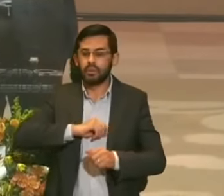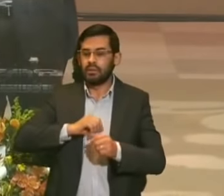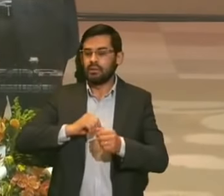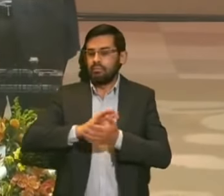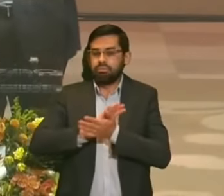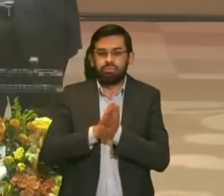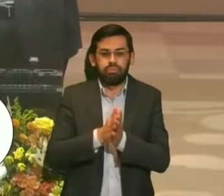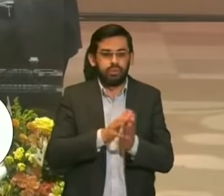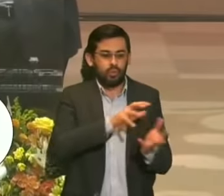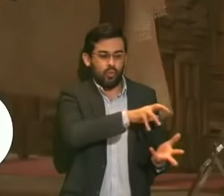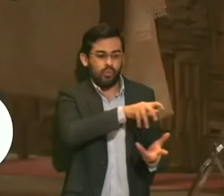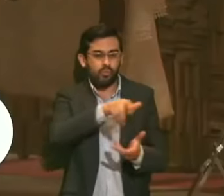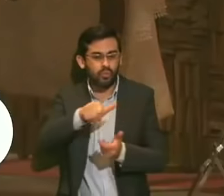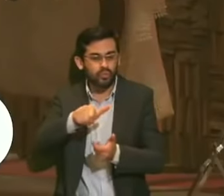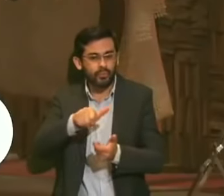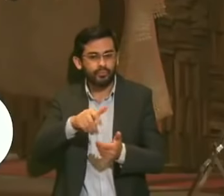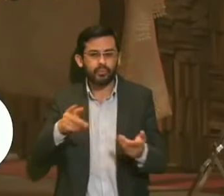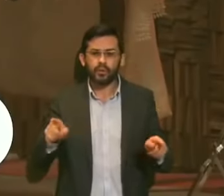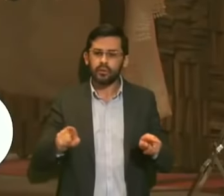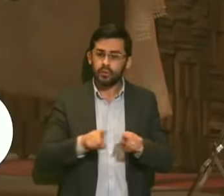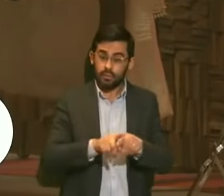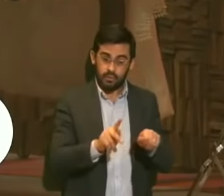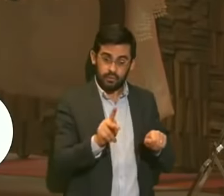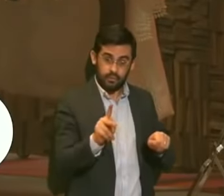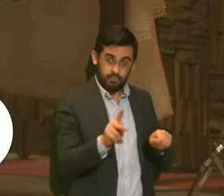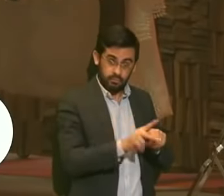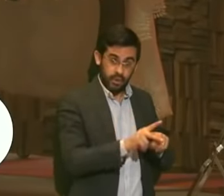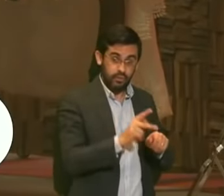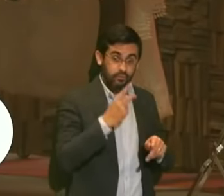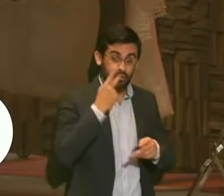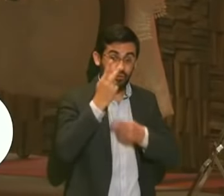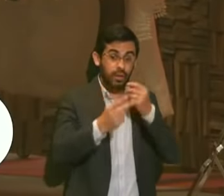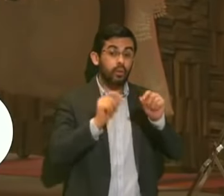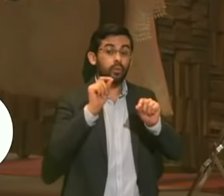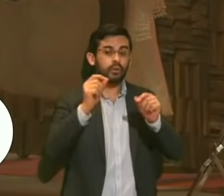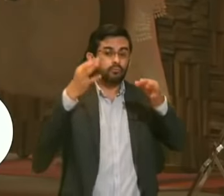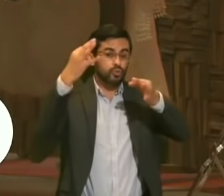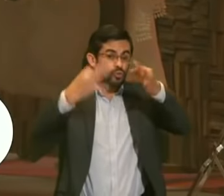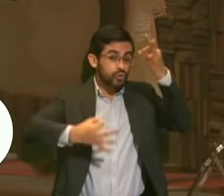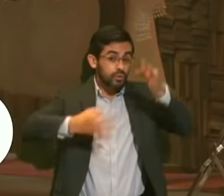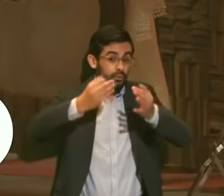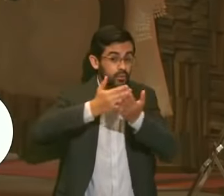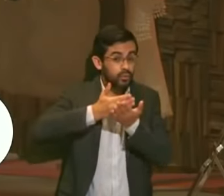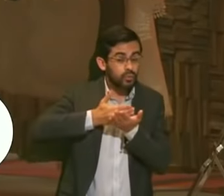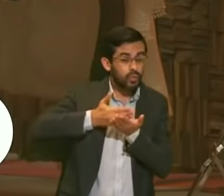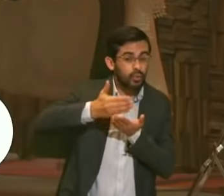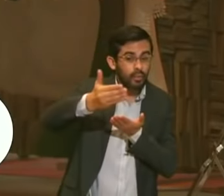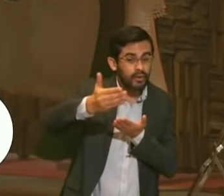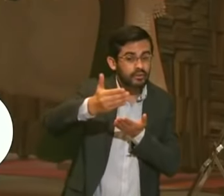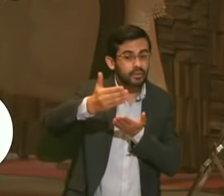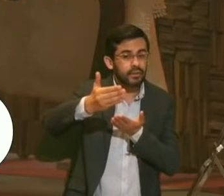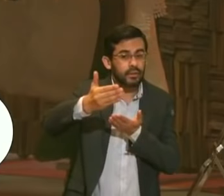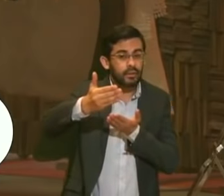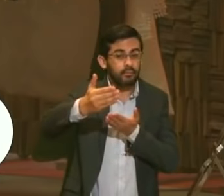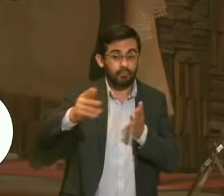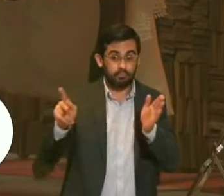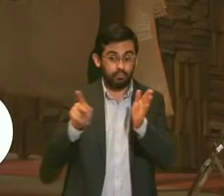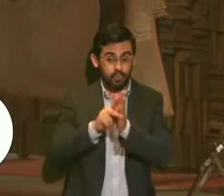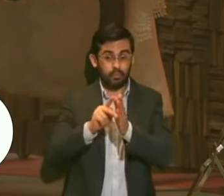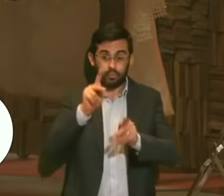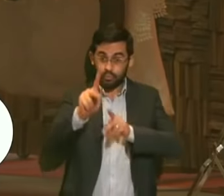com o mundo. E o apóstolo Pedro vai dizer que o julgamento começa pela casa de